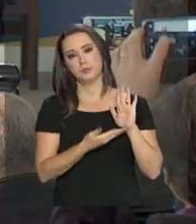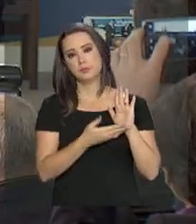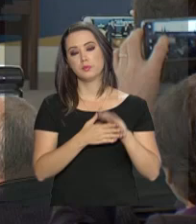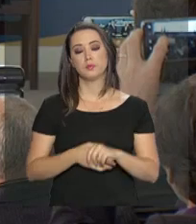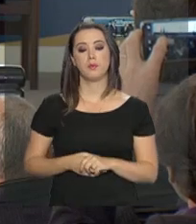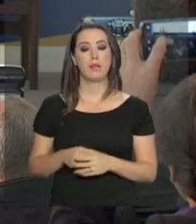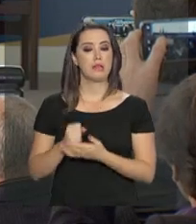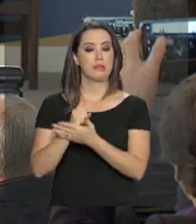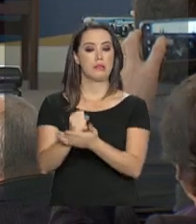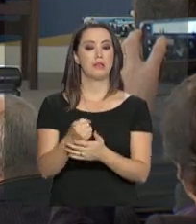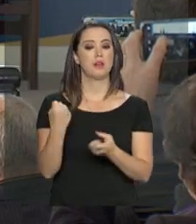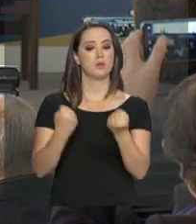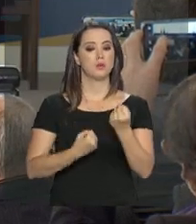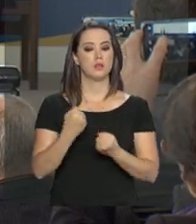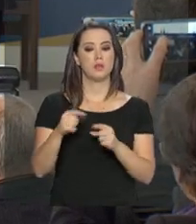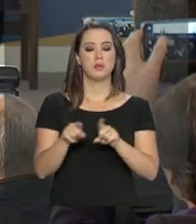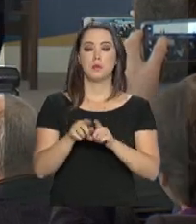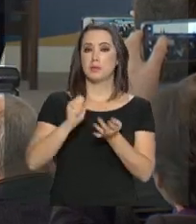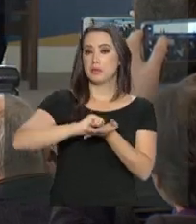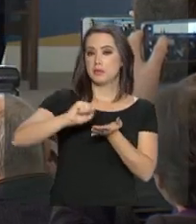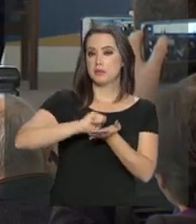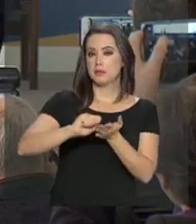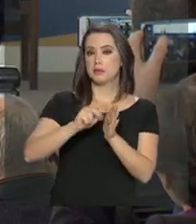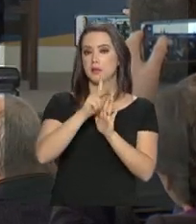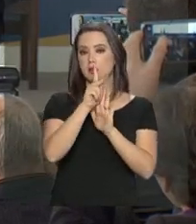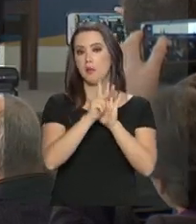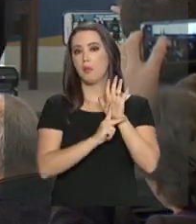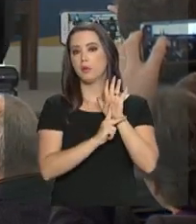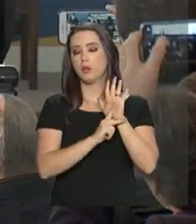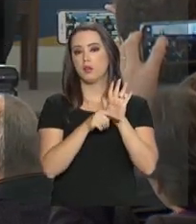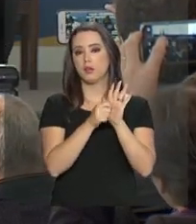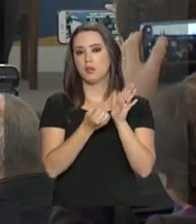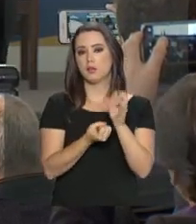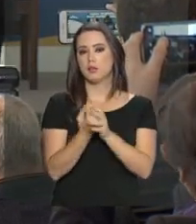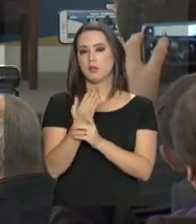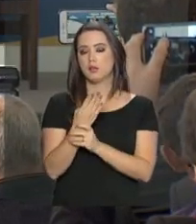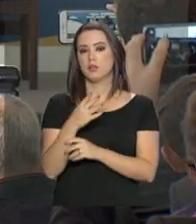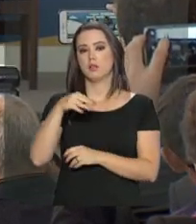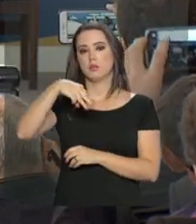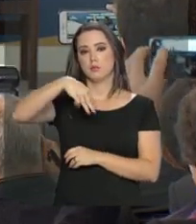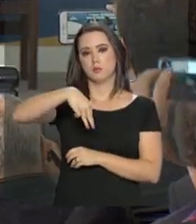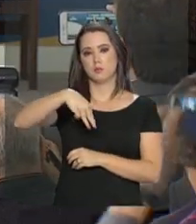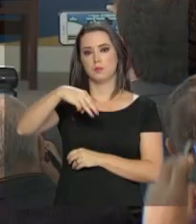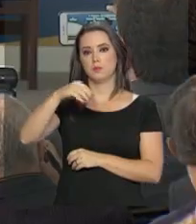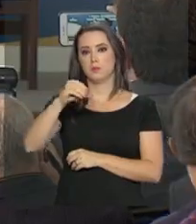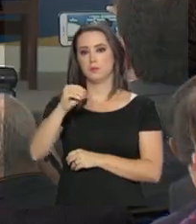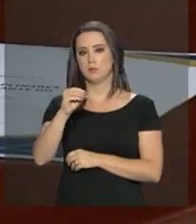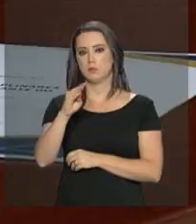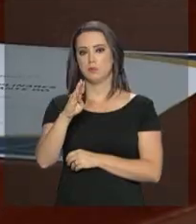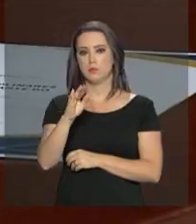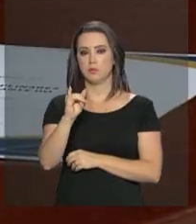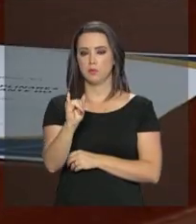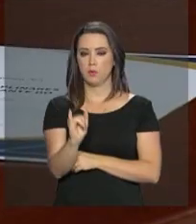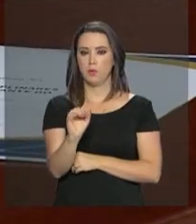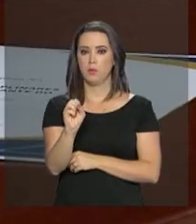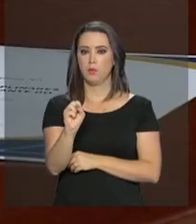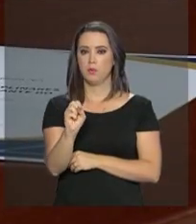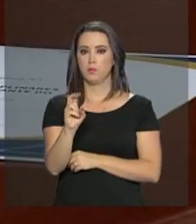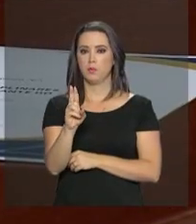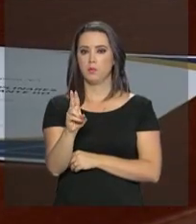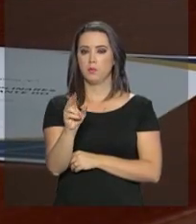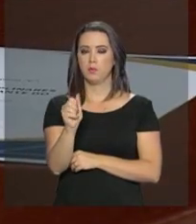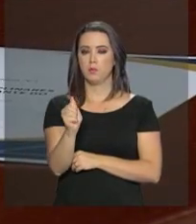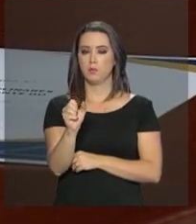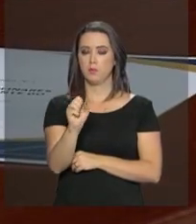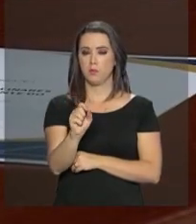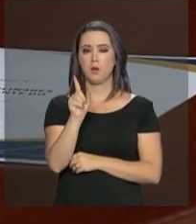cerimônia de entrega dos veículos também foi assinada a portaria que cria o mob chuvas para cuidar por exemplo no transporte de usuários